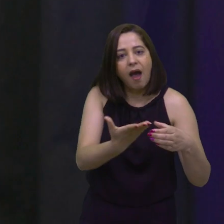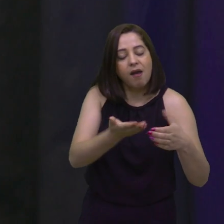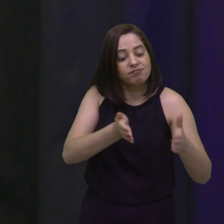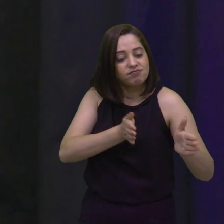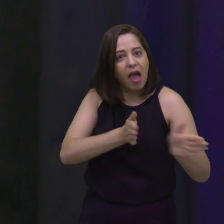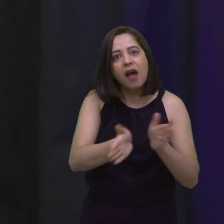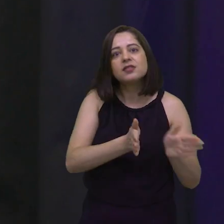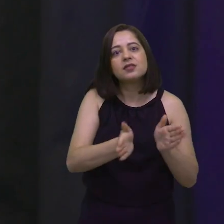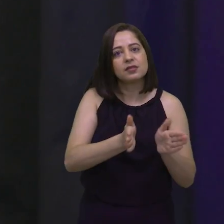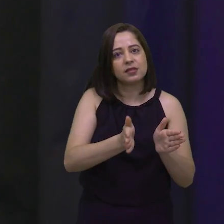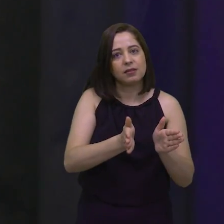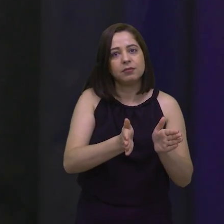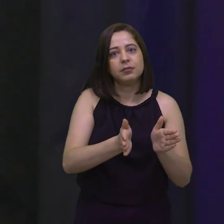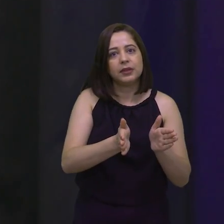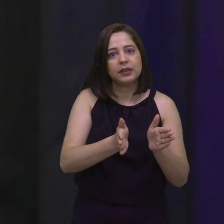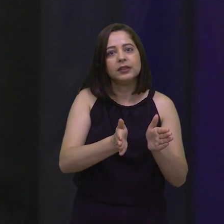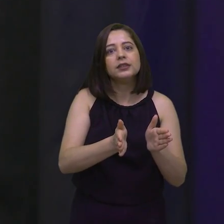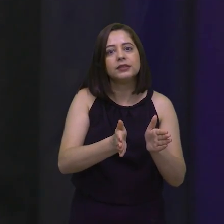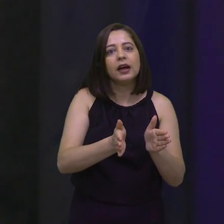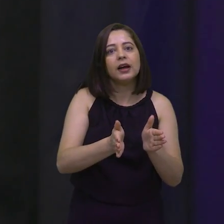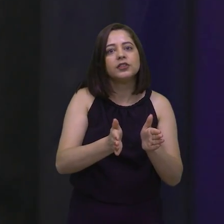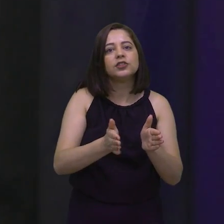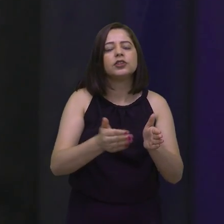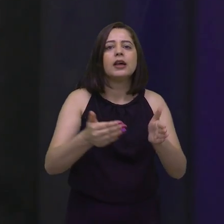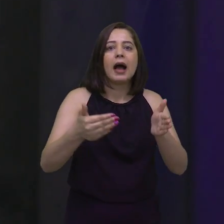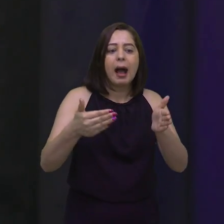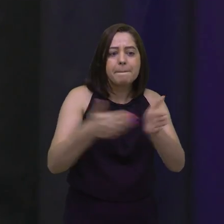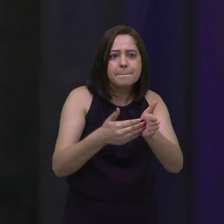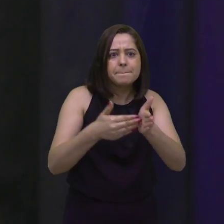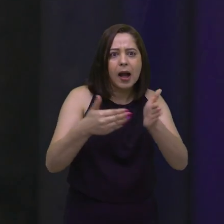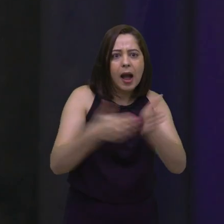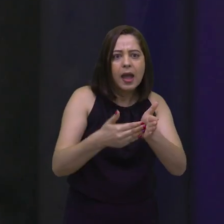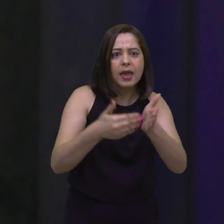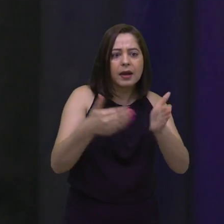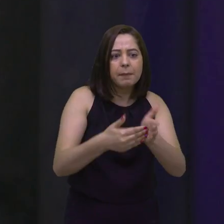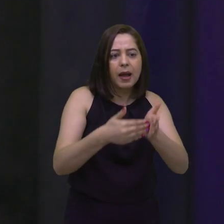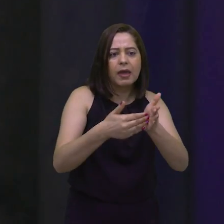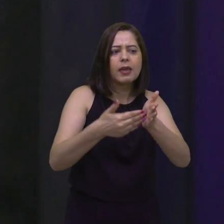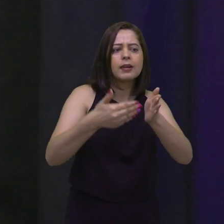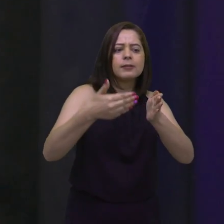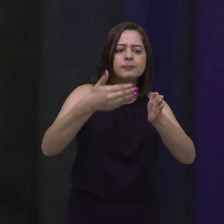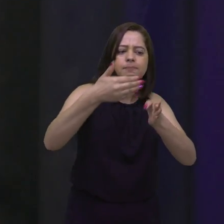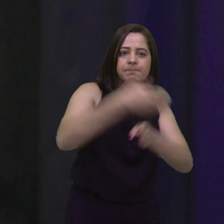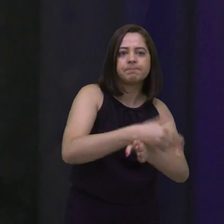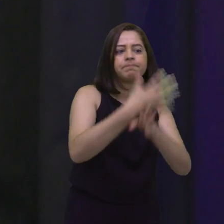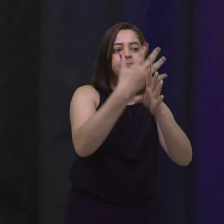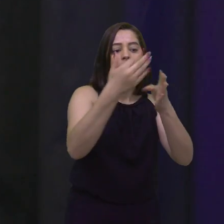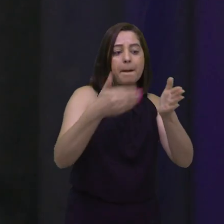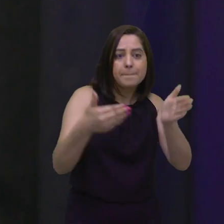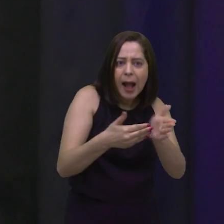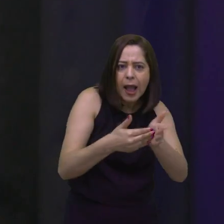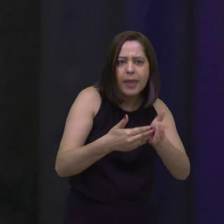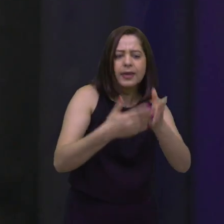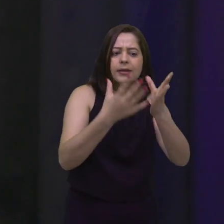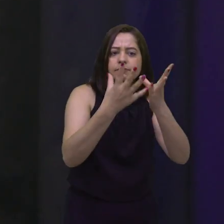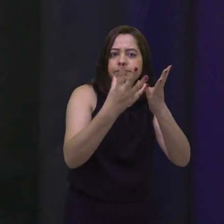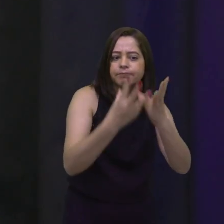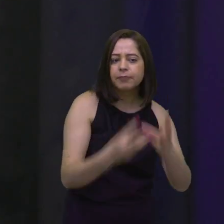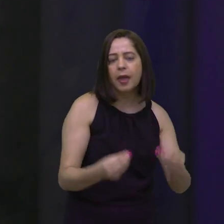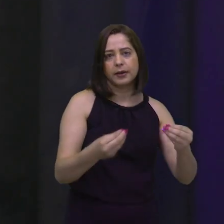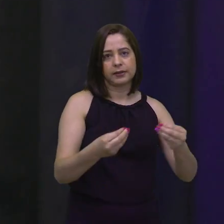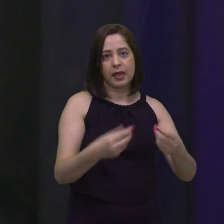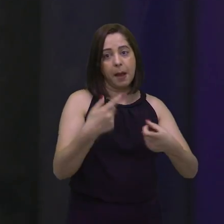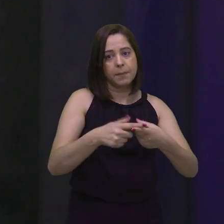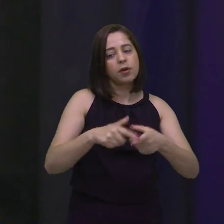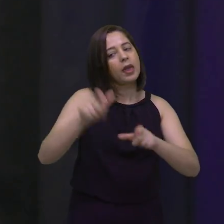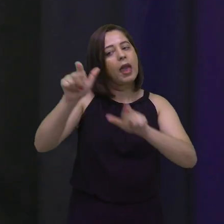isso acessível, tornar isso no sentido de que as barreiras que impedem a pessoa com deficiência,